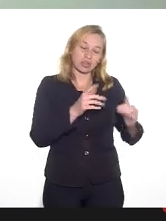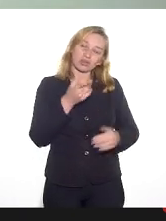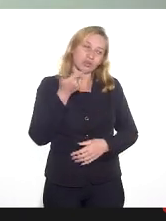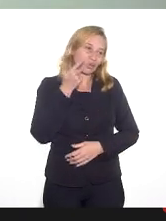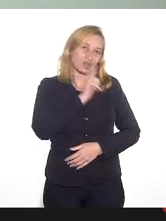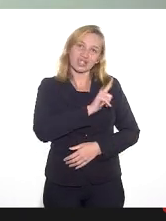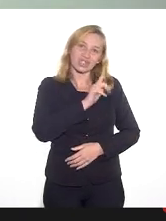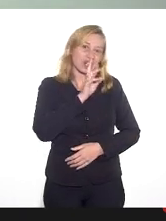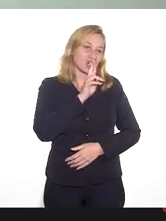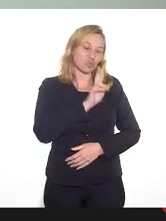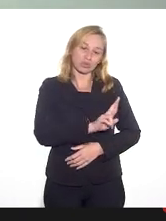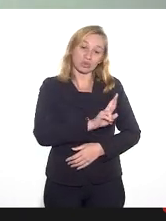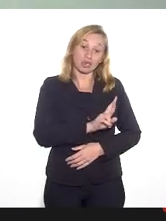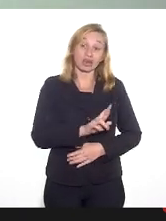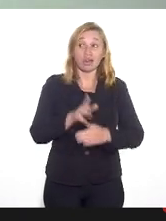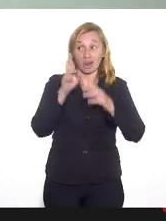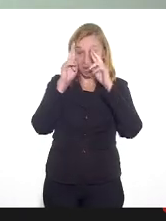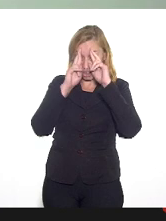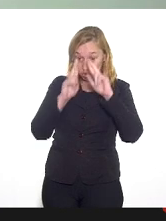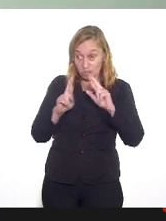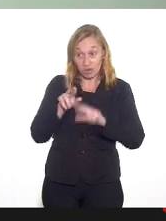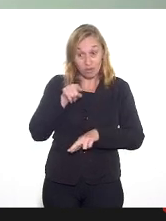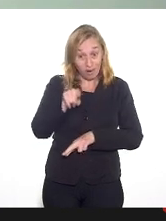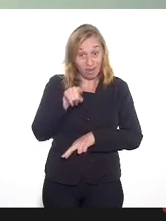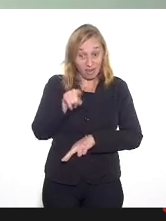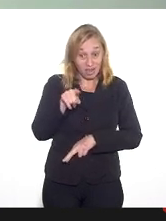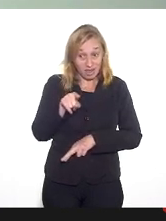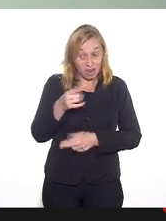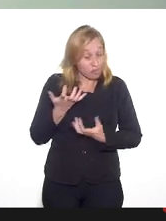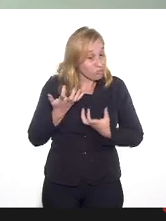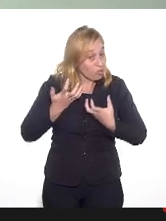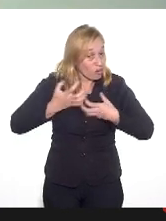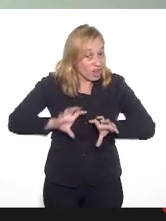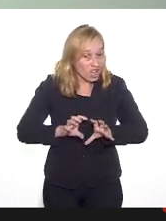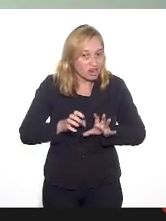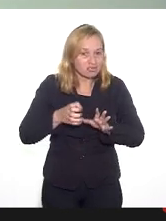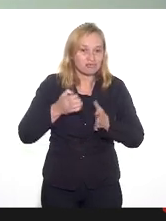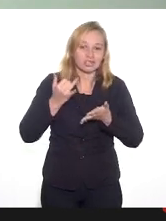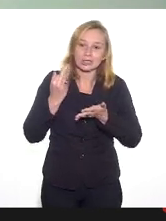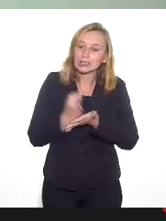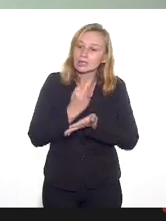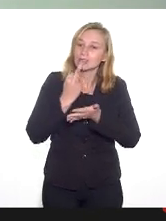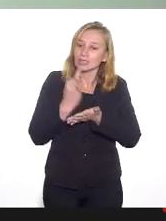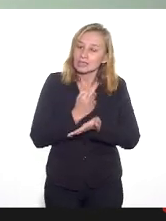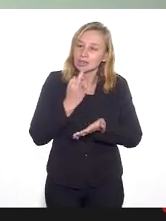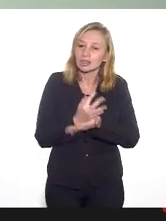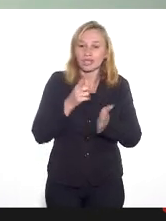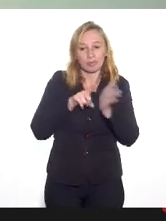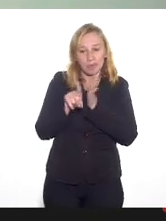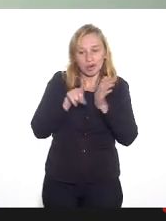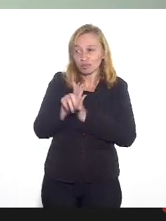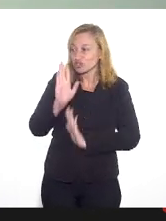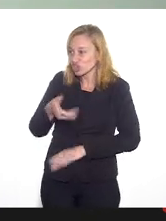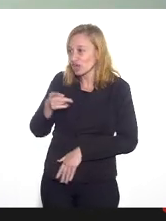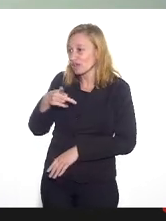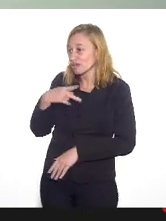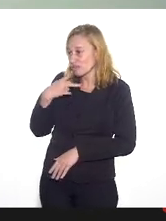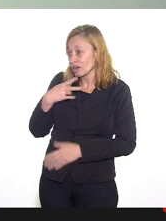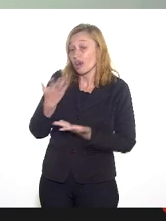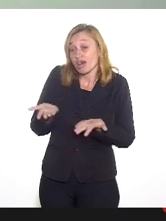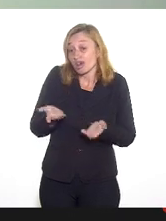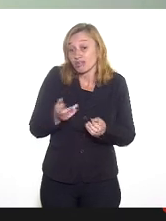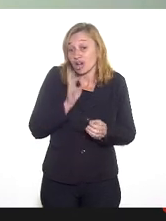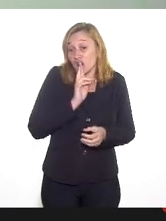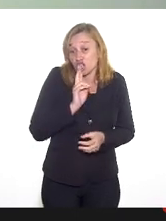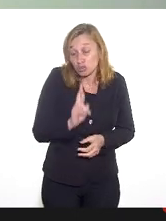Em respeito a ele, eu não quero insistir em perguntas já feitas por Vossa Excelência que não tem resposta.